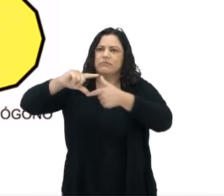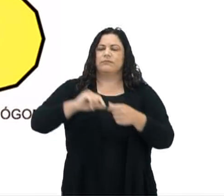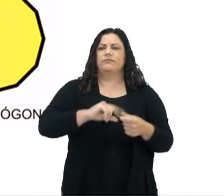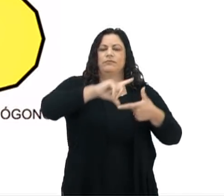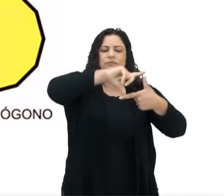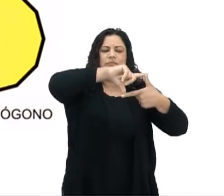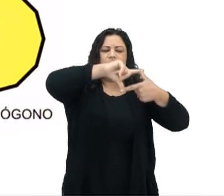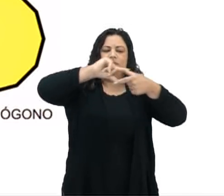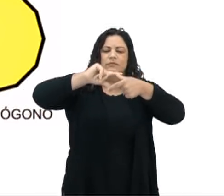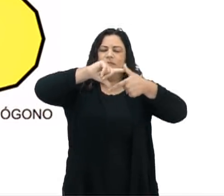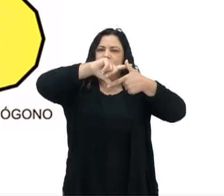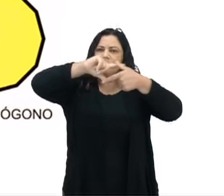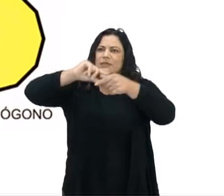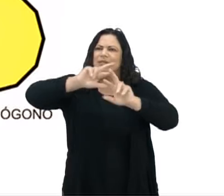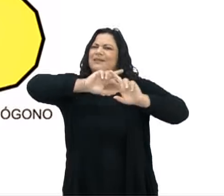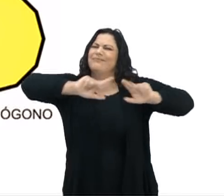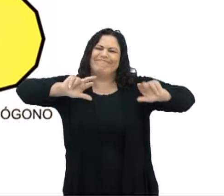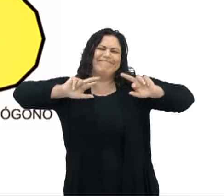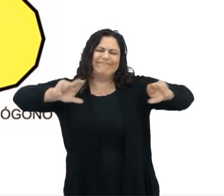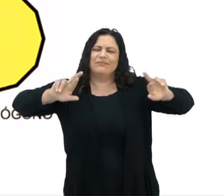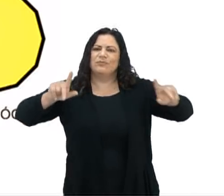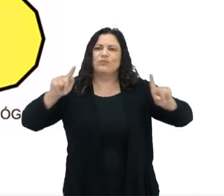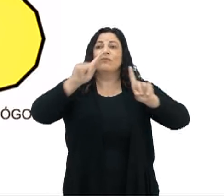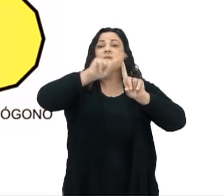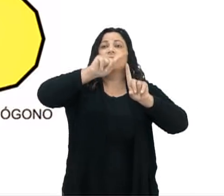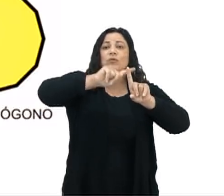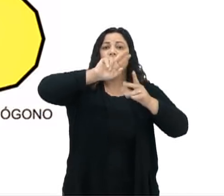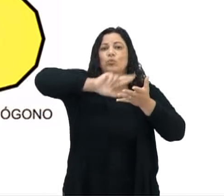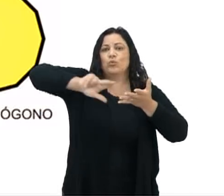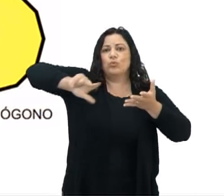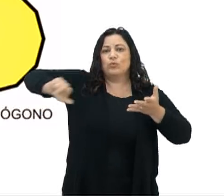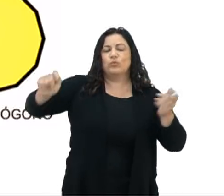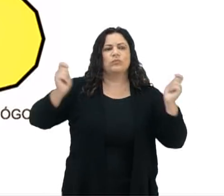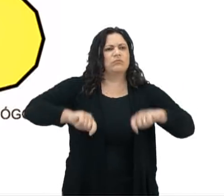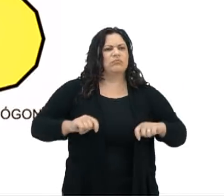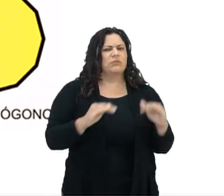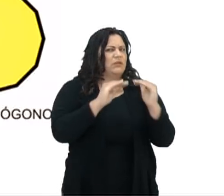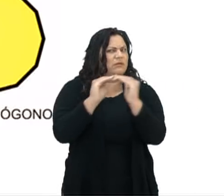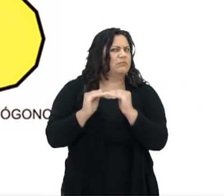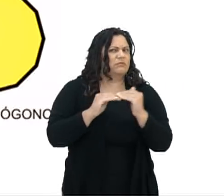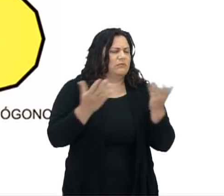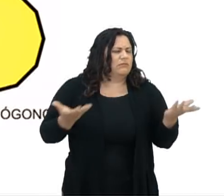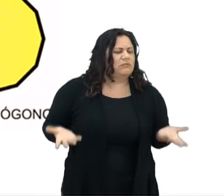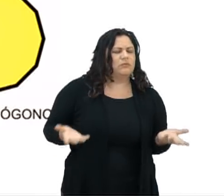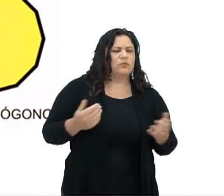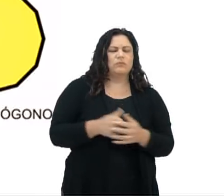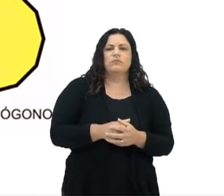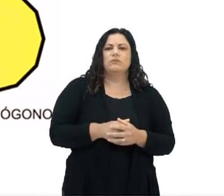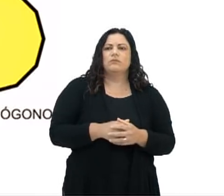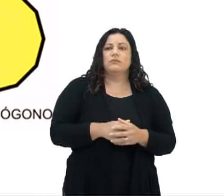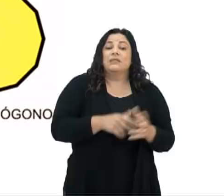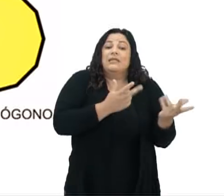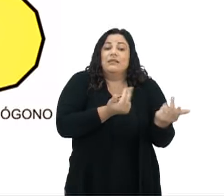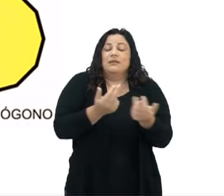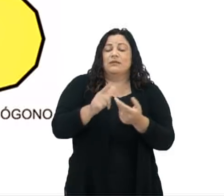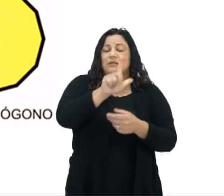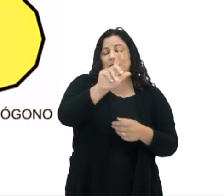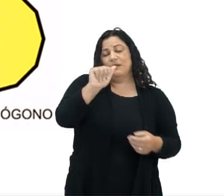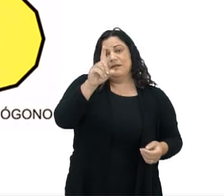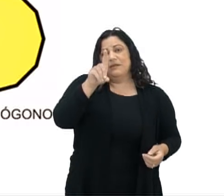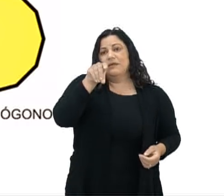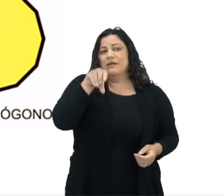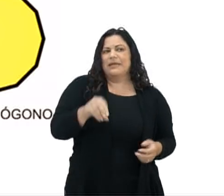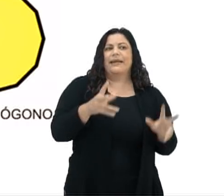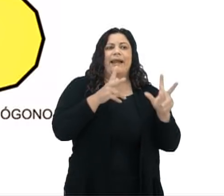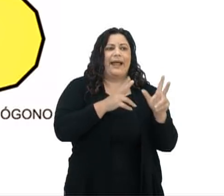dodecágono. Então, todos os tipos de polígonos, reparem que o que eles têm em comum? Todos eles têm os lados do mesmo tamanho, todos